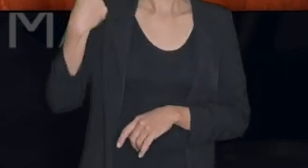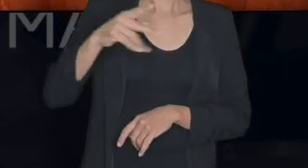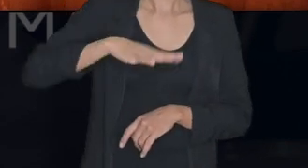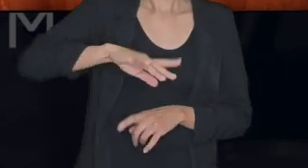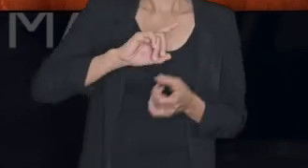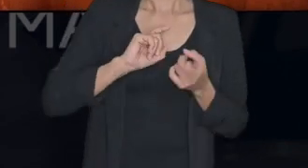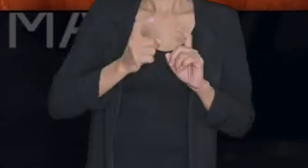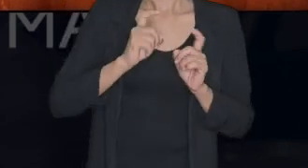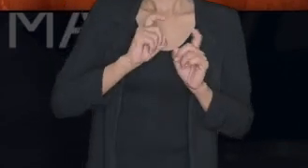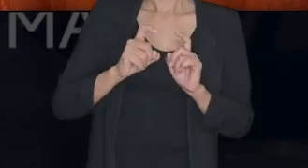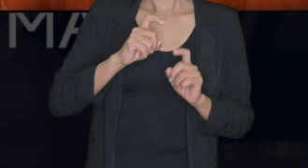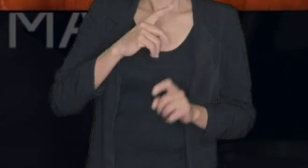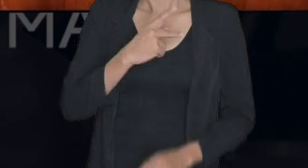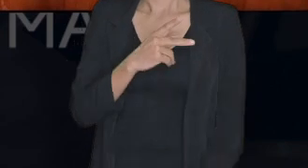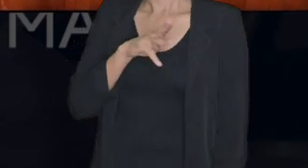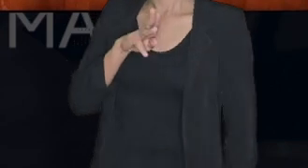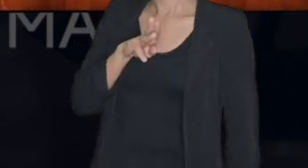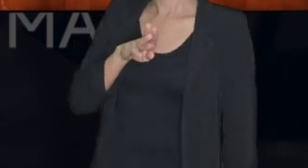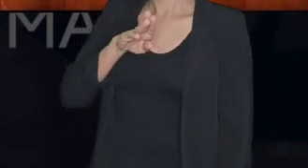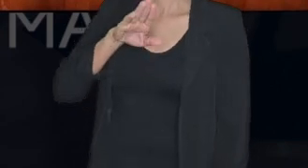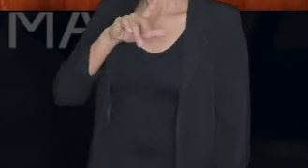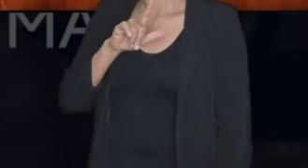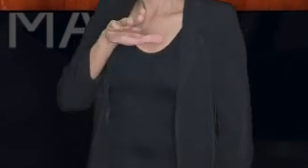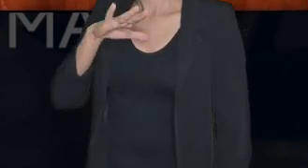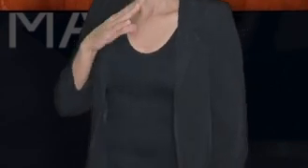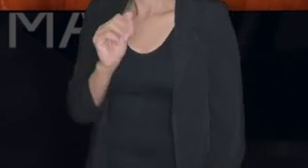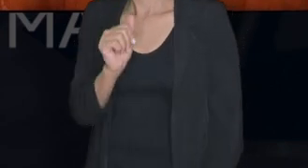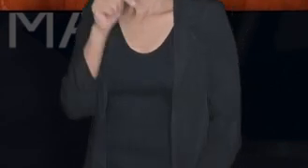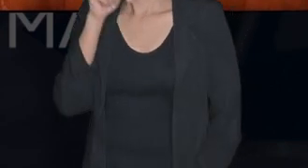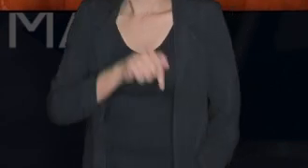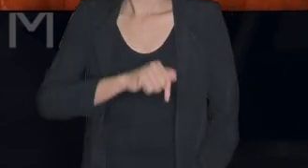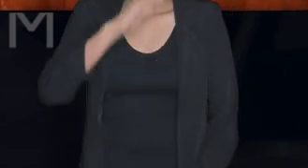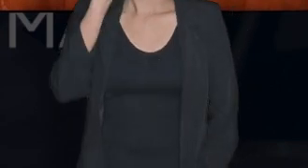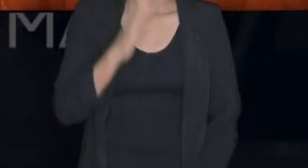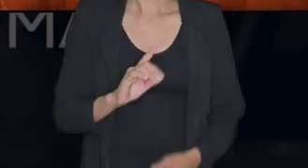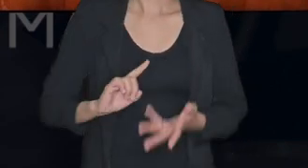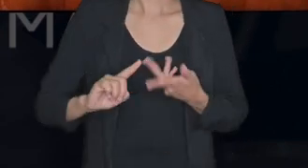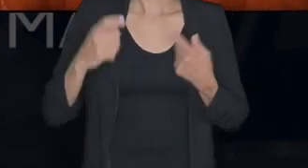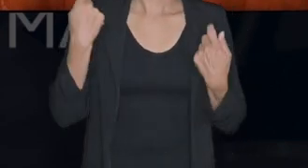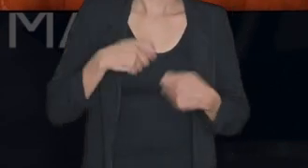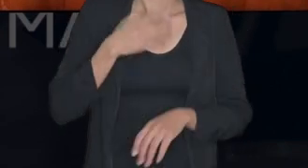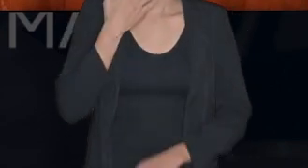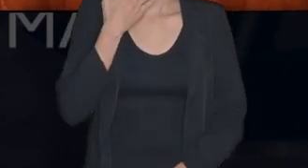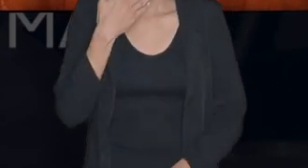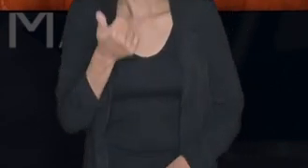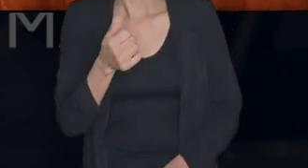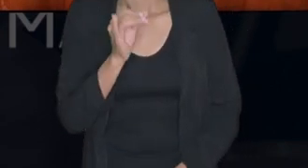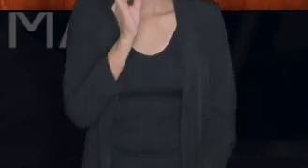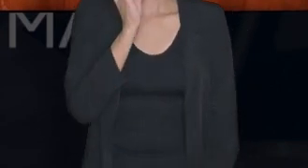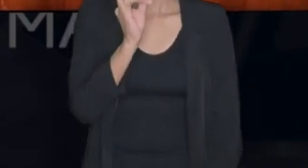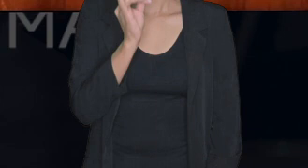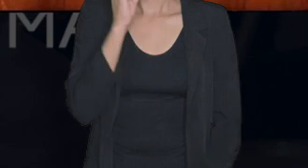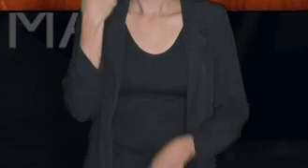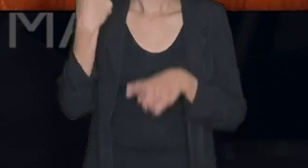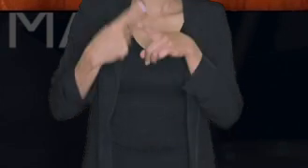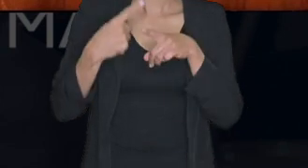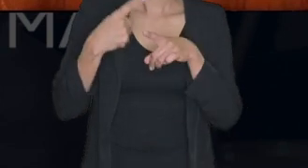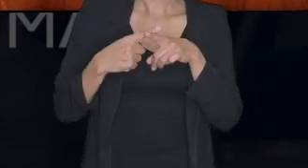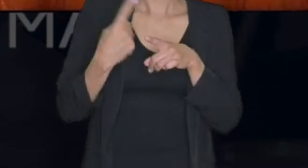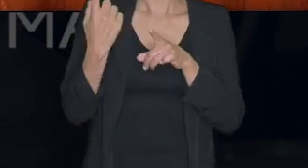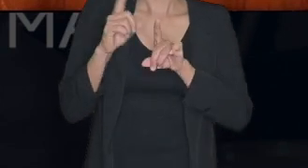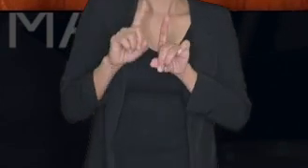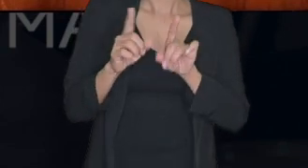no Brasil precisa ser melhorado, né? Por exemplo, por que um casal, dois adultos,